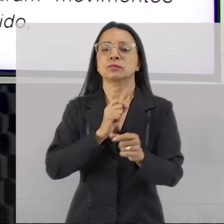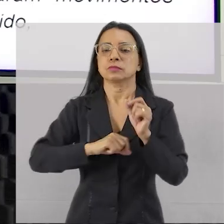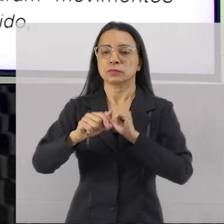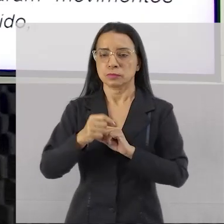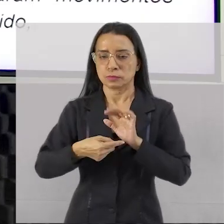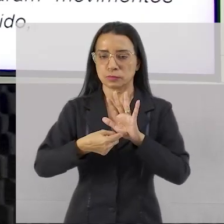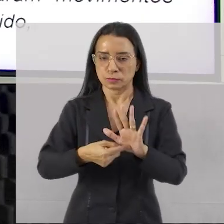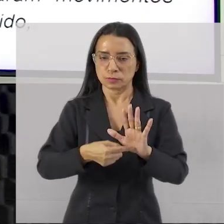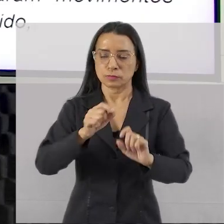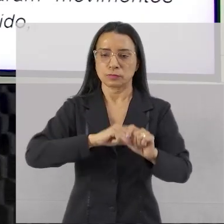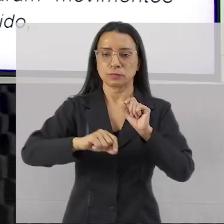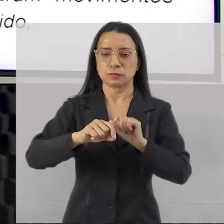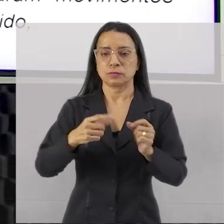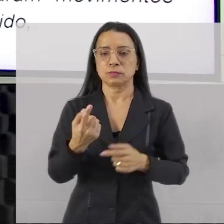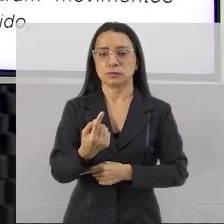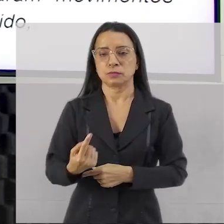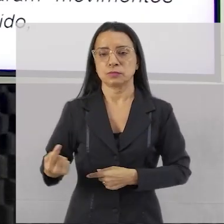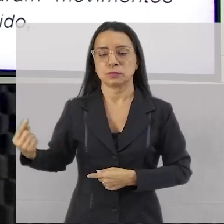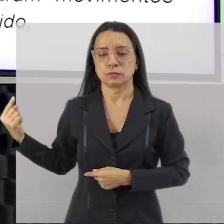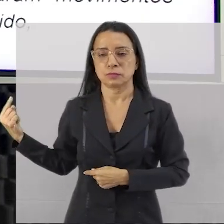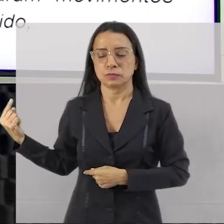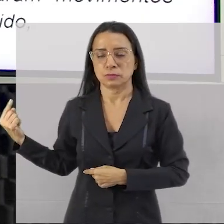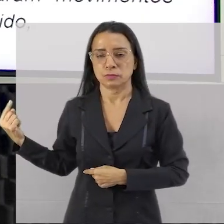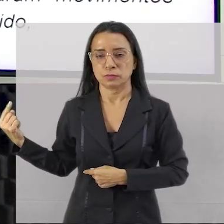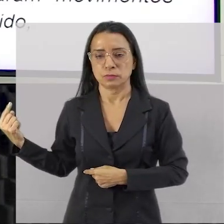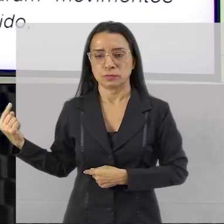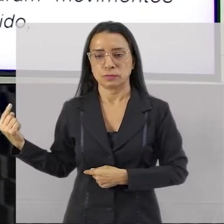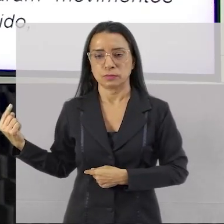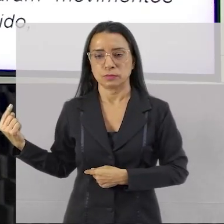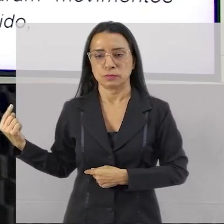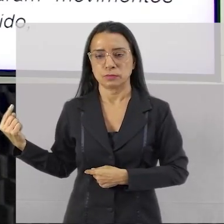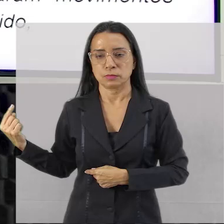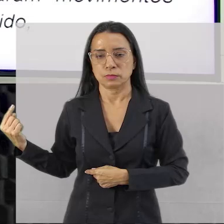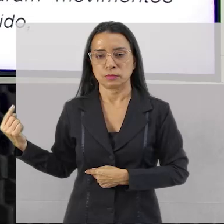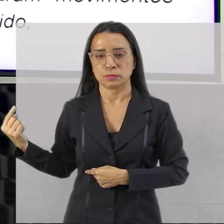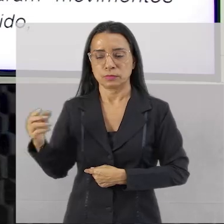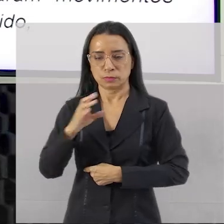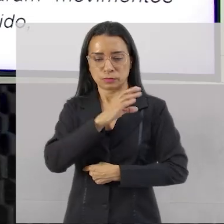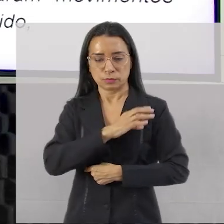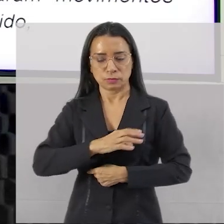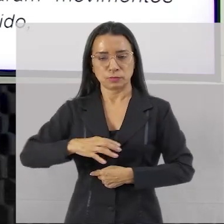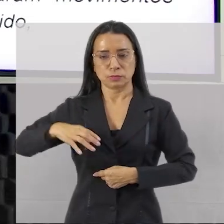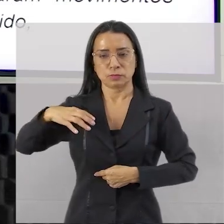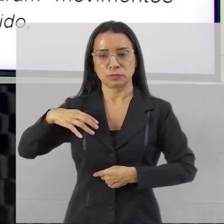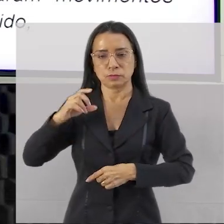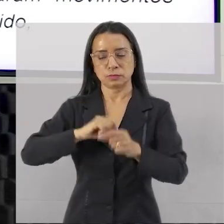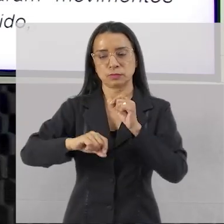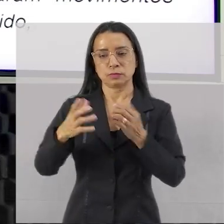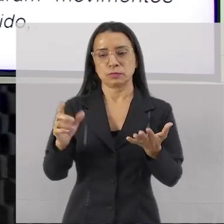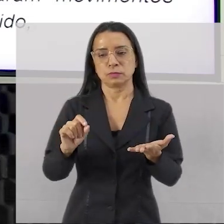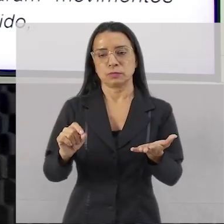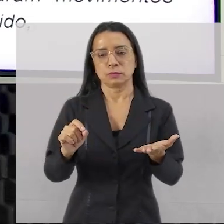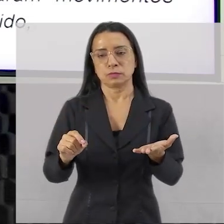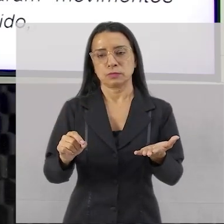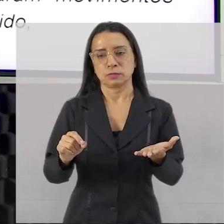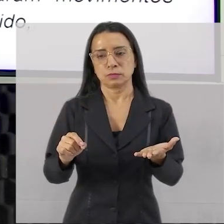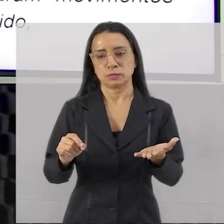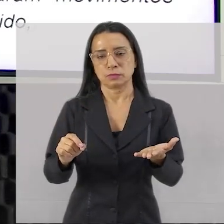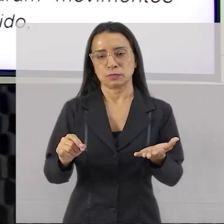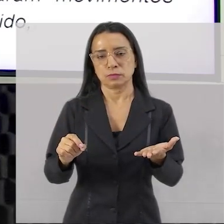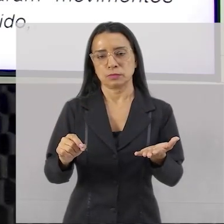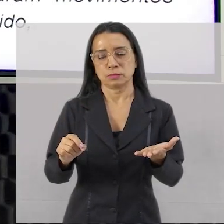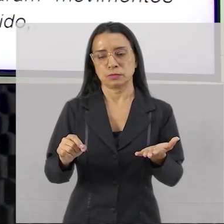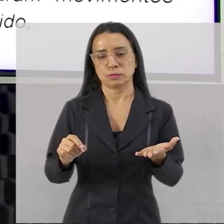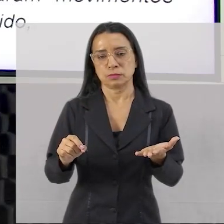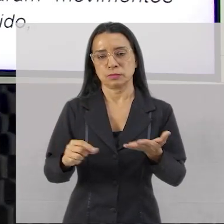também. O livro Perto do Coração Selvagem é da escritora brasileira Clarice Lispector. Essa parte da escritora